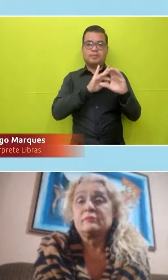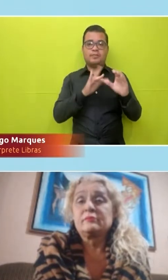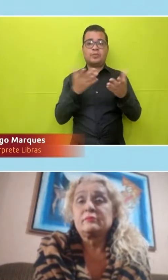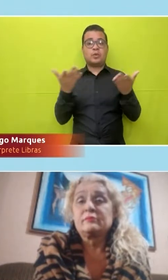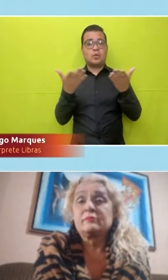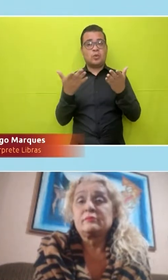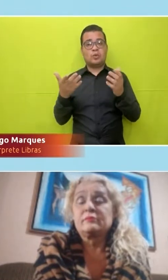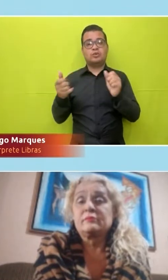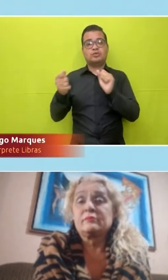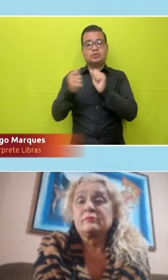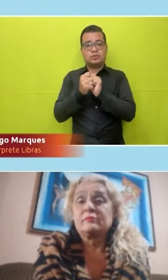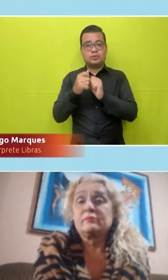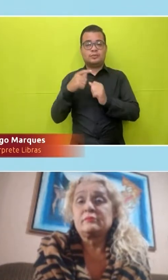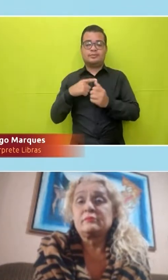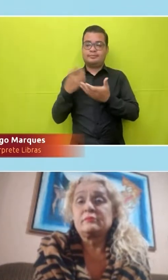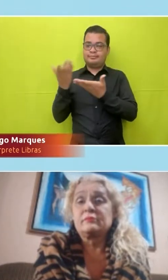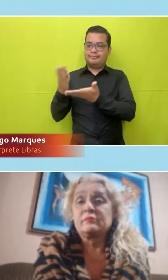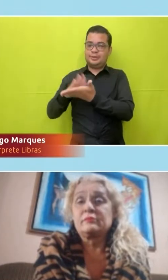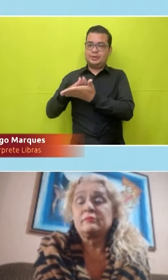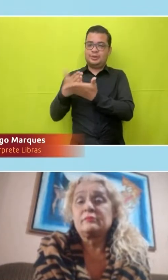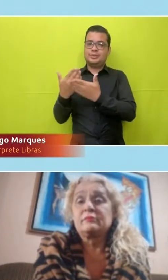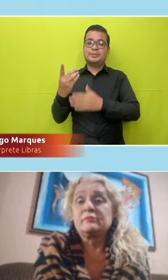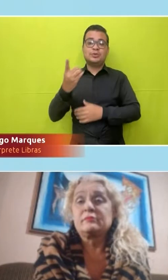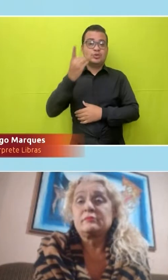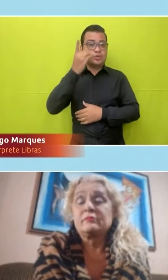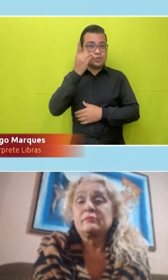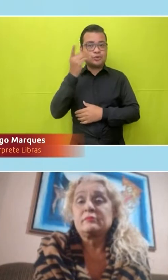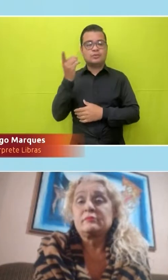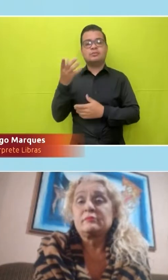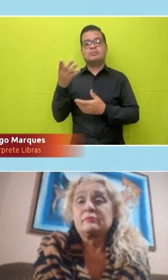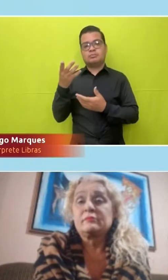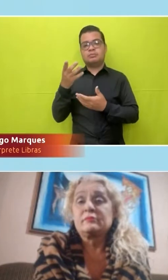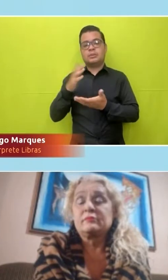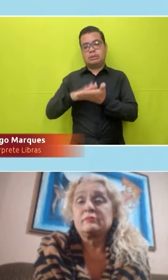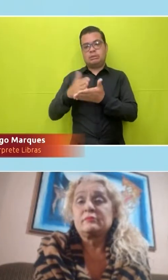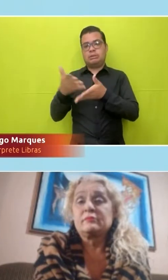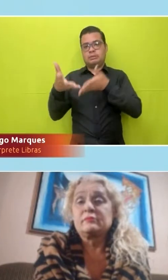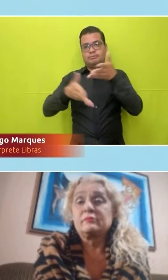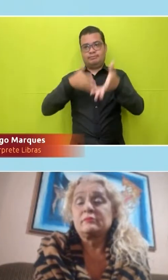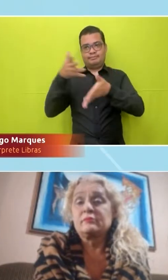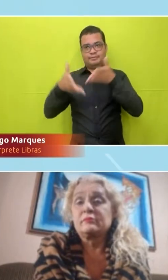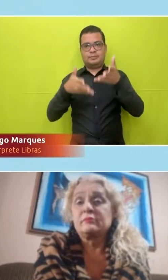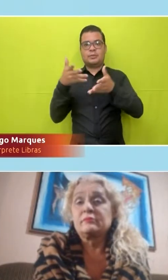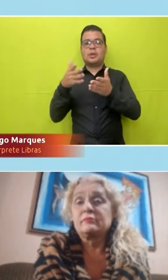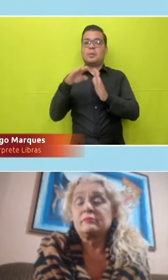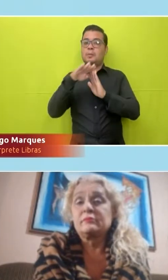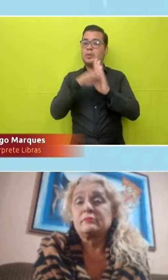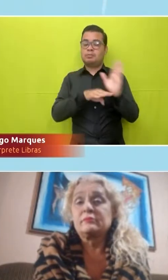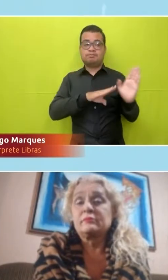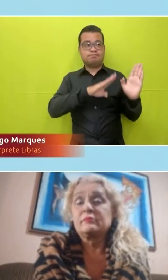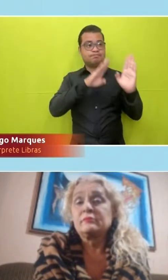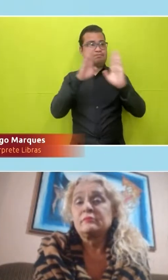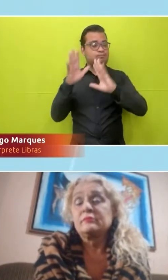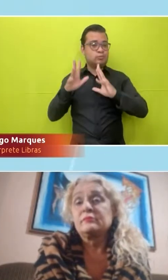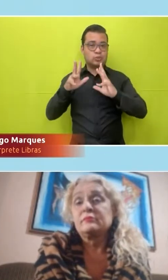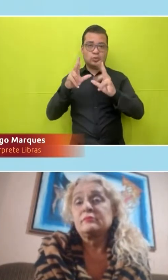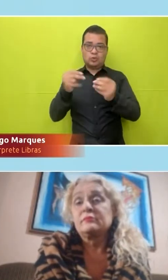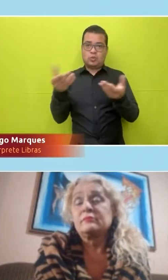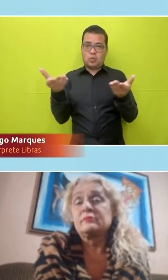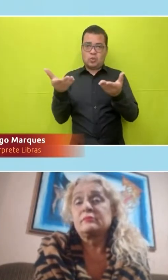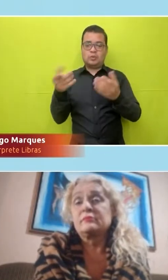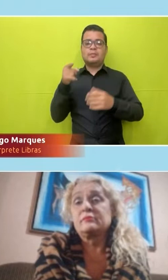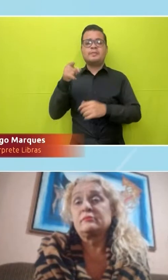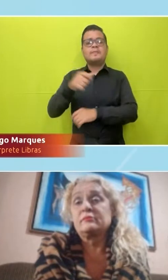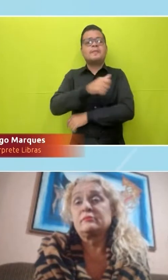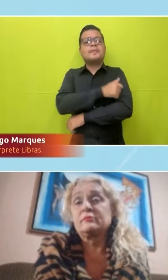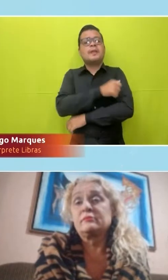a presença do Diogo Marques, que vai fazer a interpretação para Libras durante todo o nosso programa. Ele que é estudante